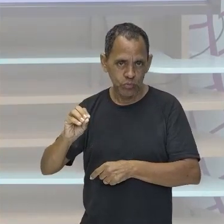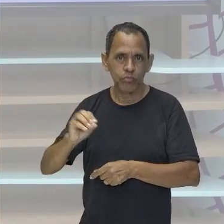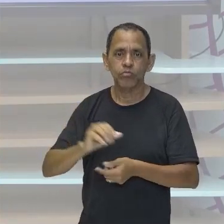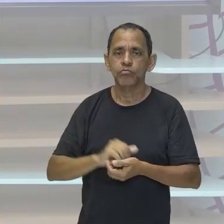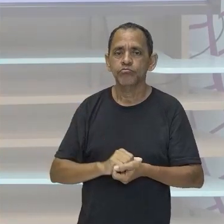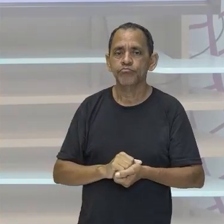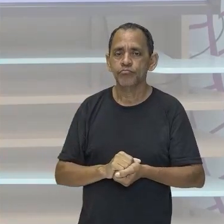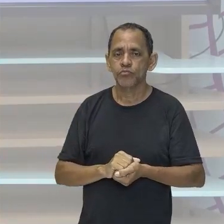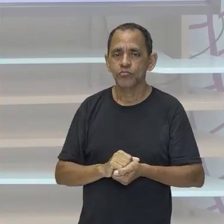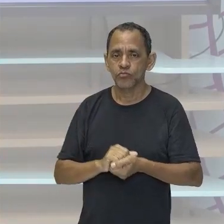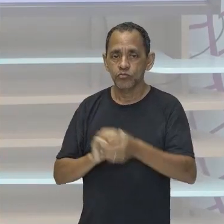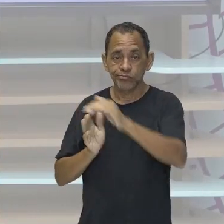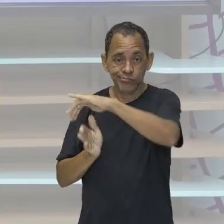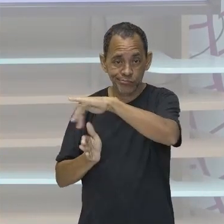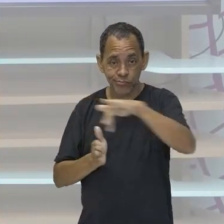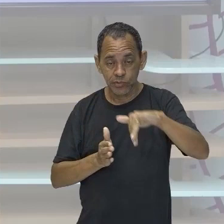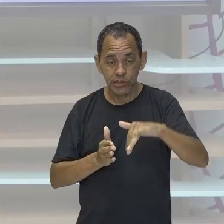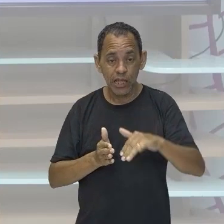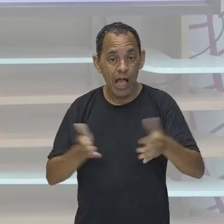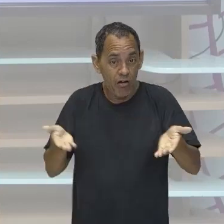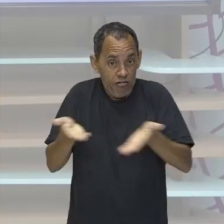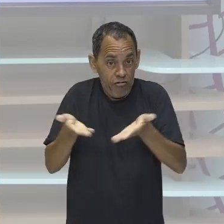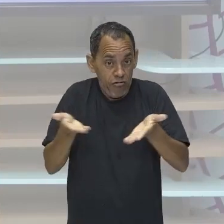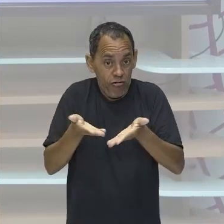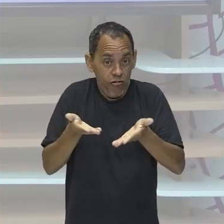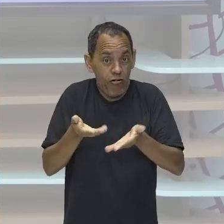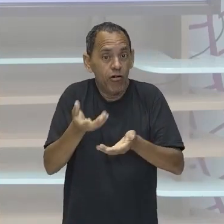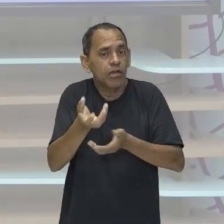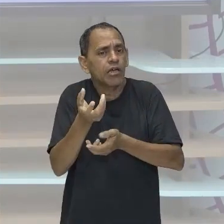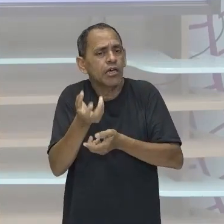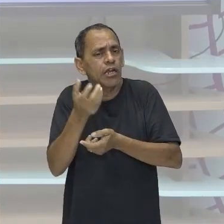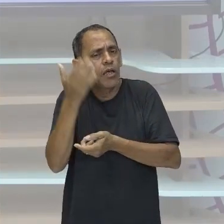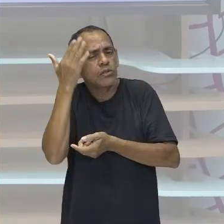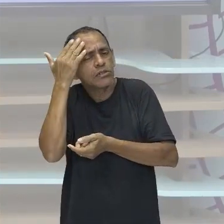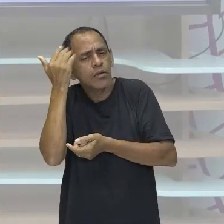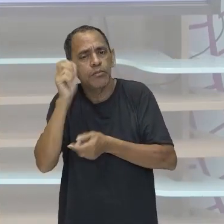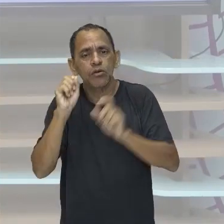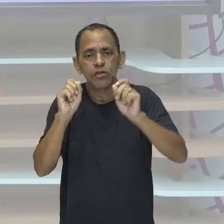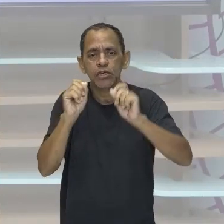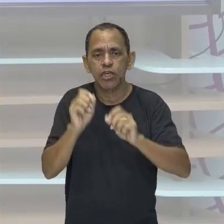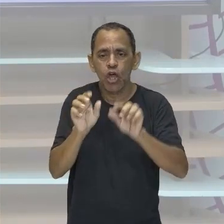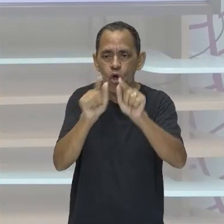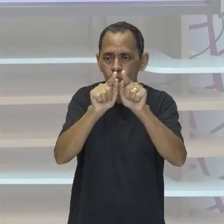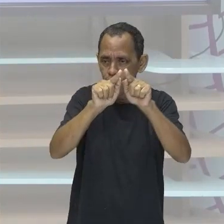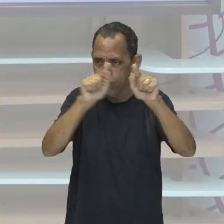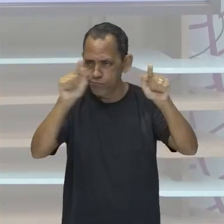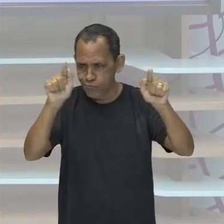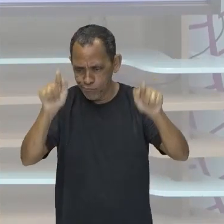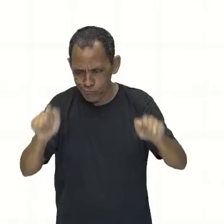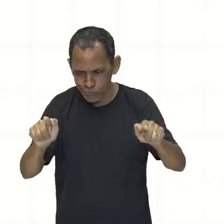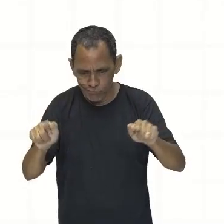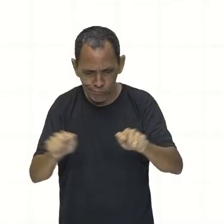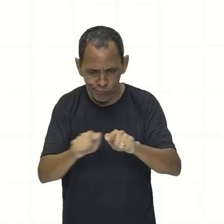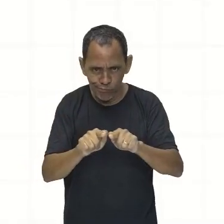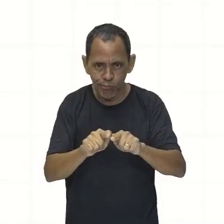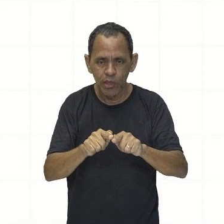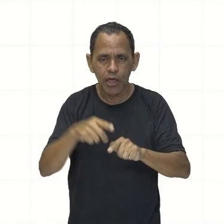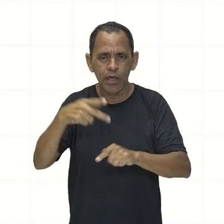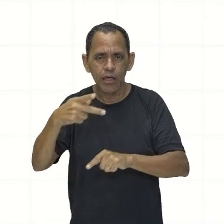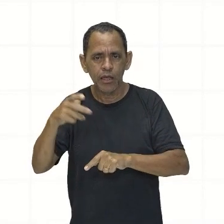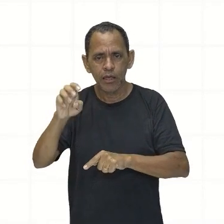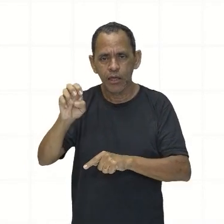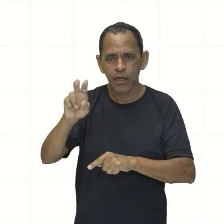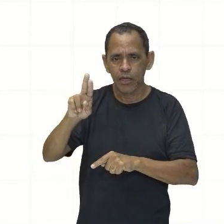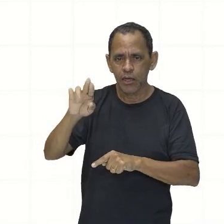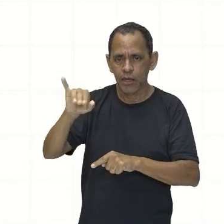Nós queremos saber o perímetro desta situação, beleza? Então, vamos ver como é que fica. Vem